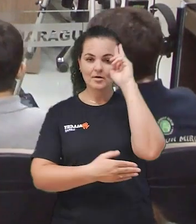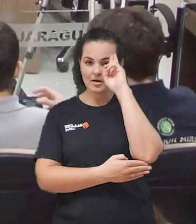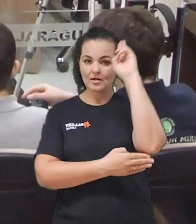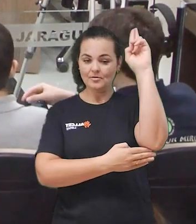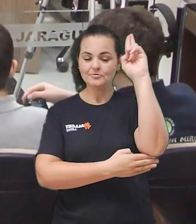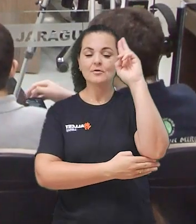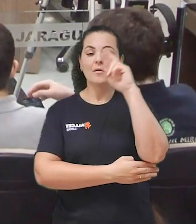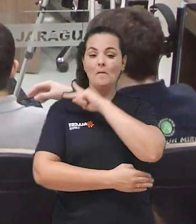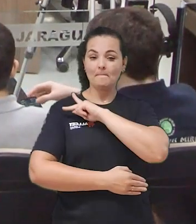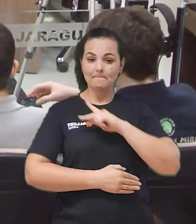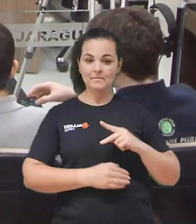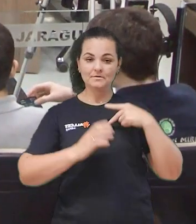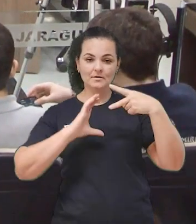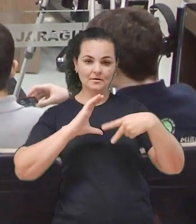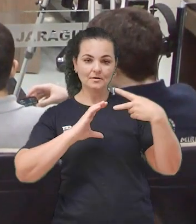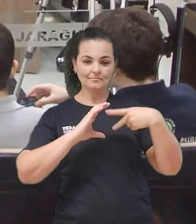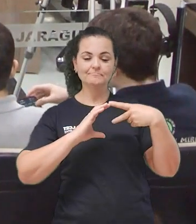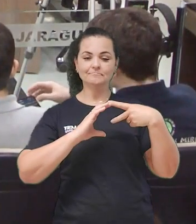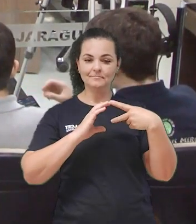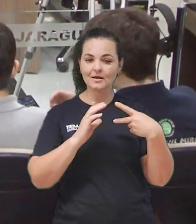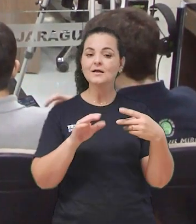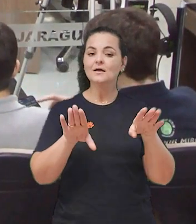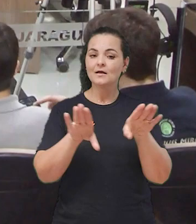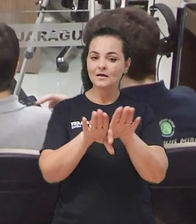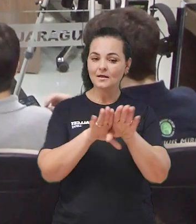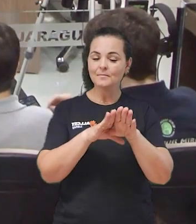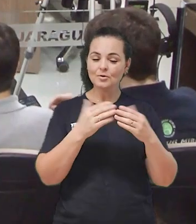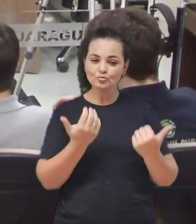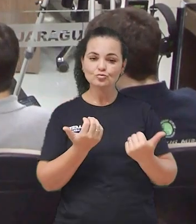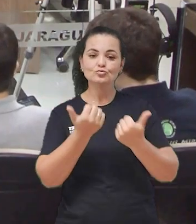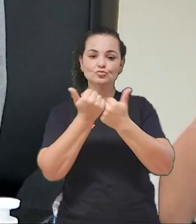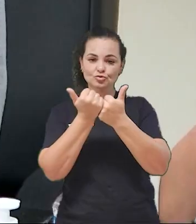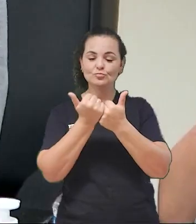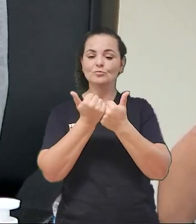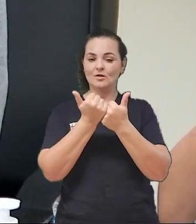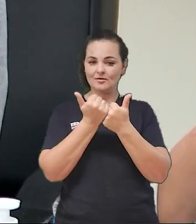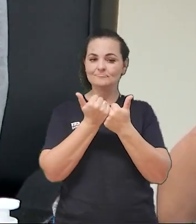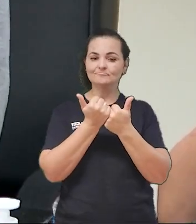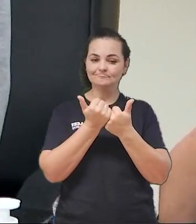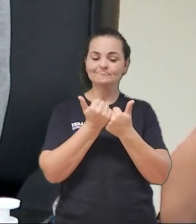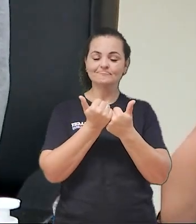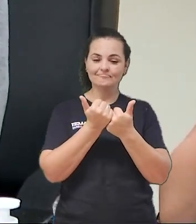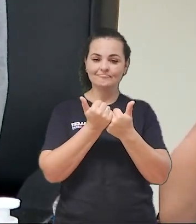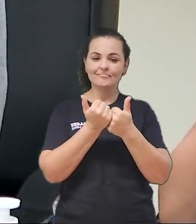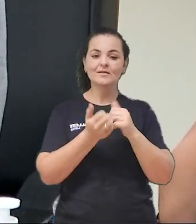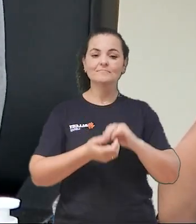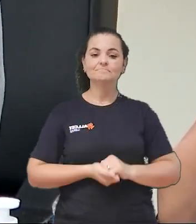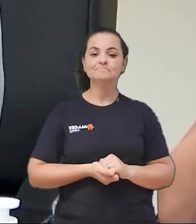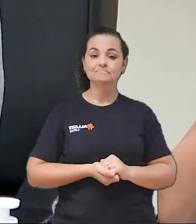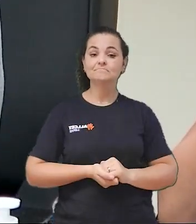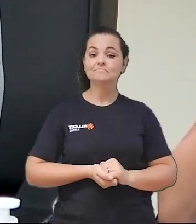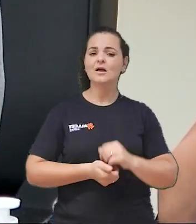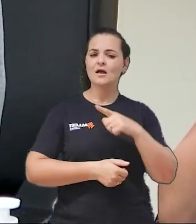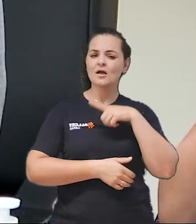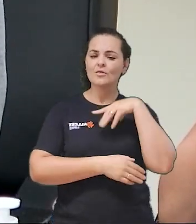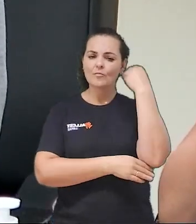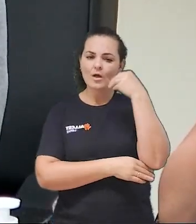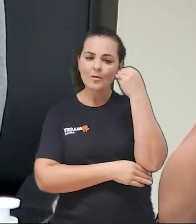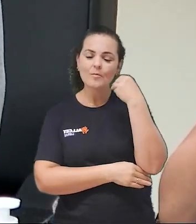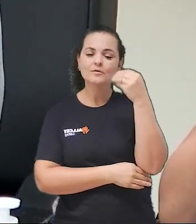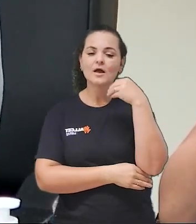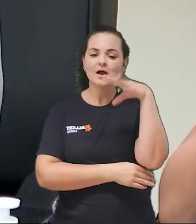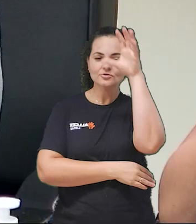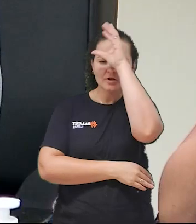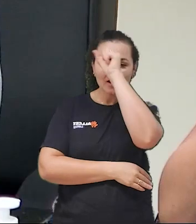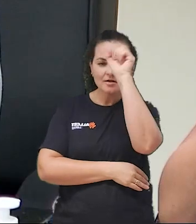eu quero agradecer ao excelentíssimo presidente da Câmara por ter levado os vereadores titulares e suplentes até Brasília por conta disso os 22